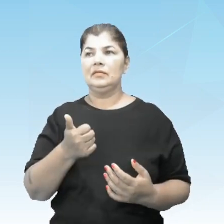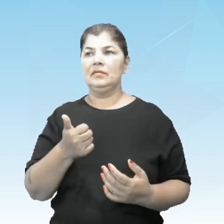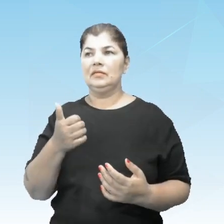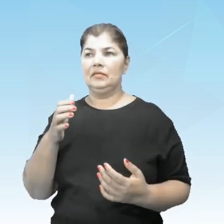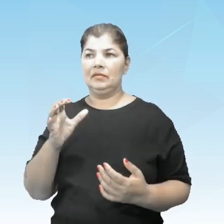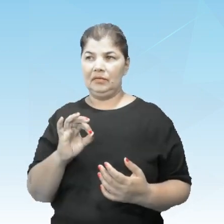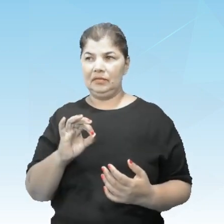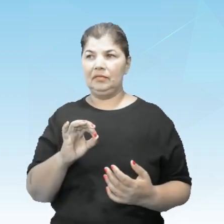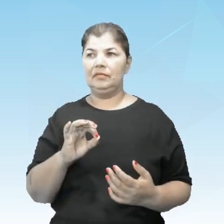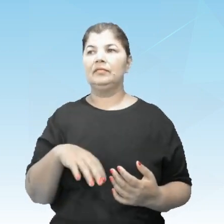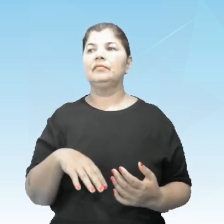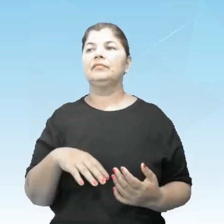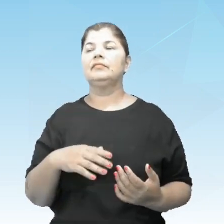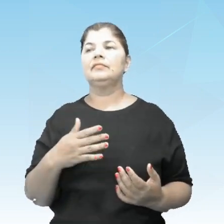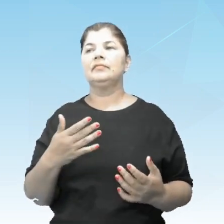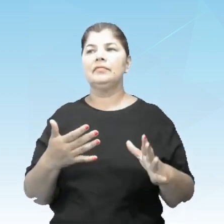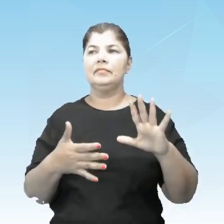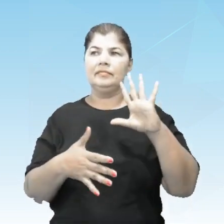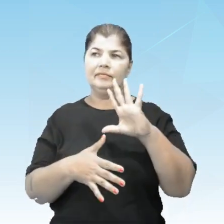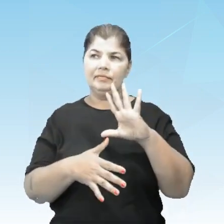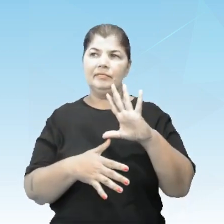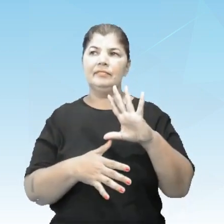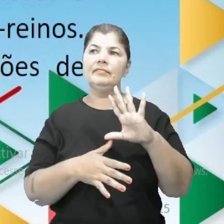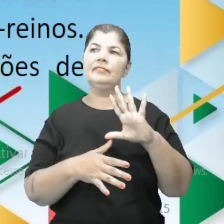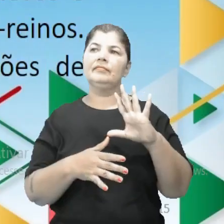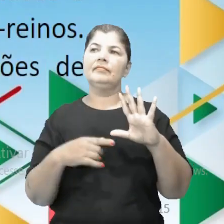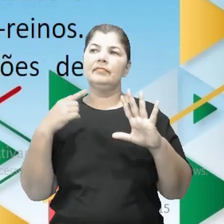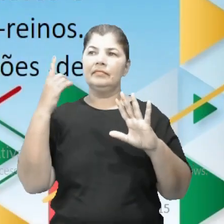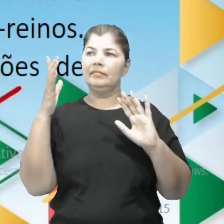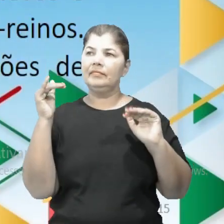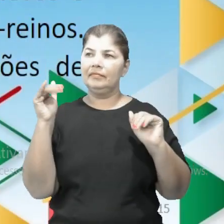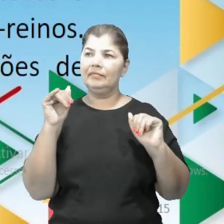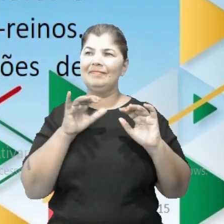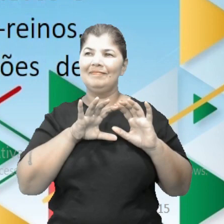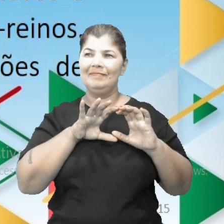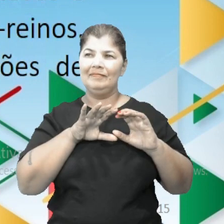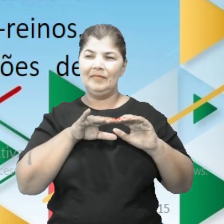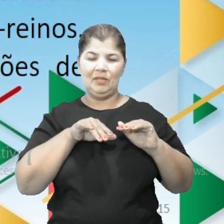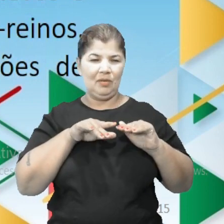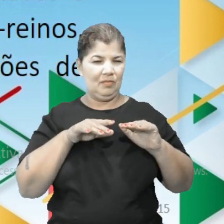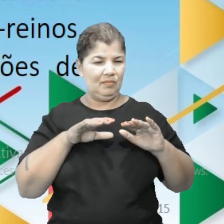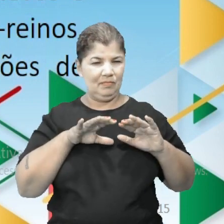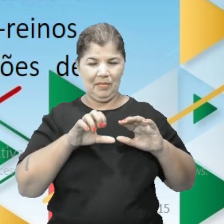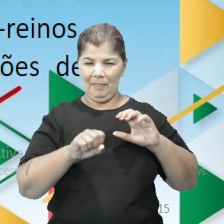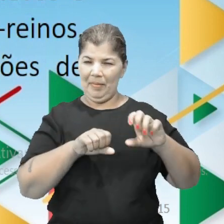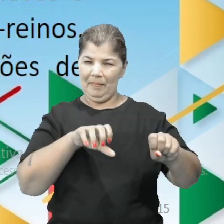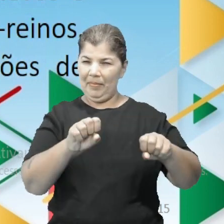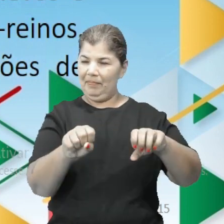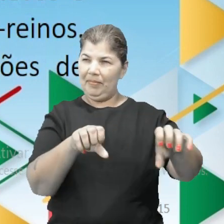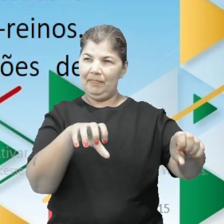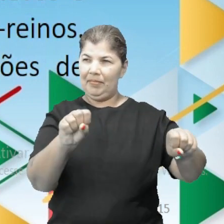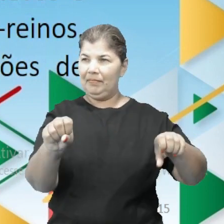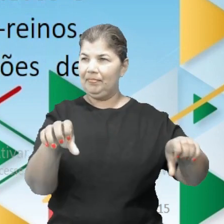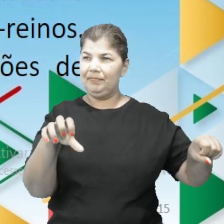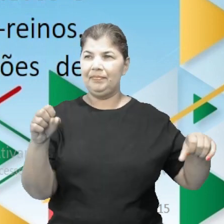americano. Estava organizado em vice-reinos. Seu território possuía